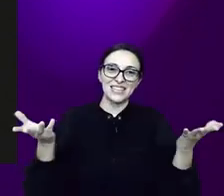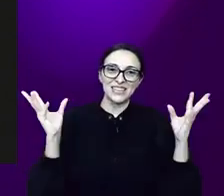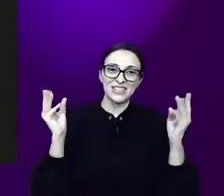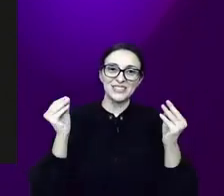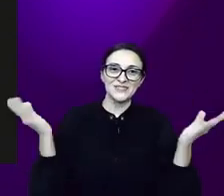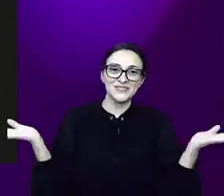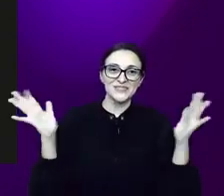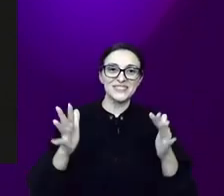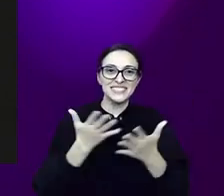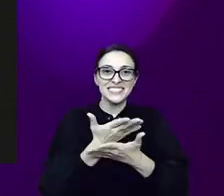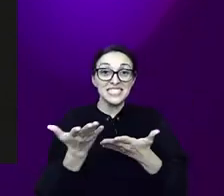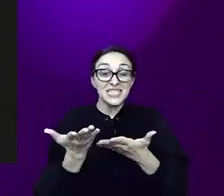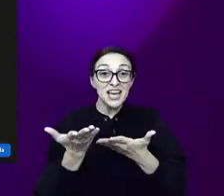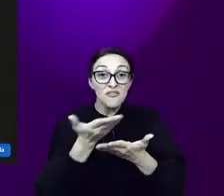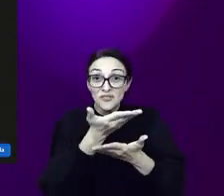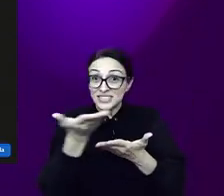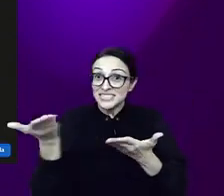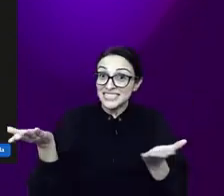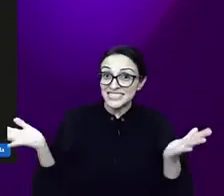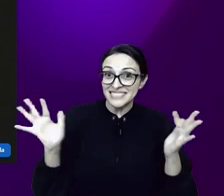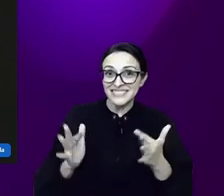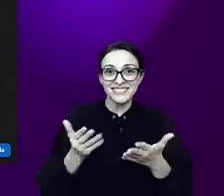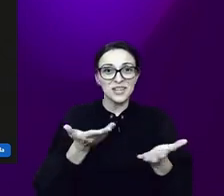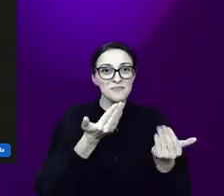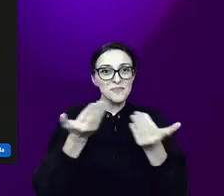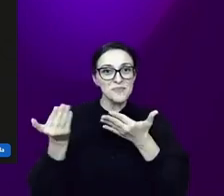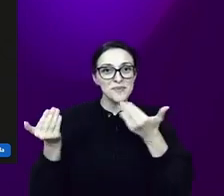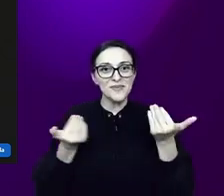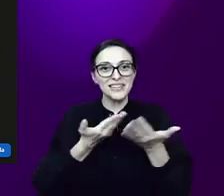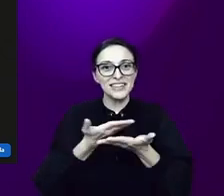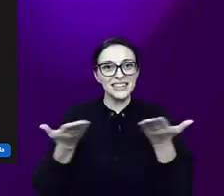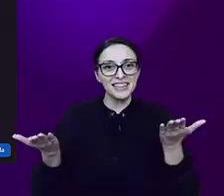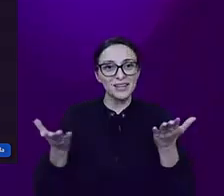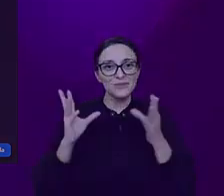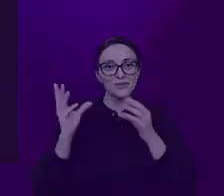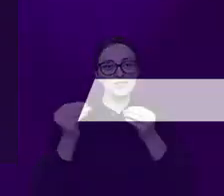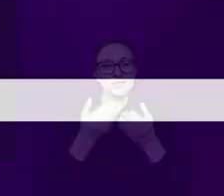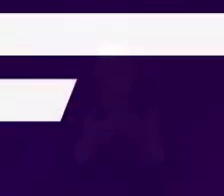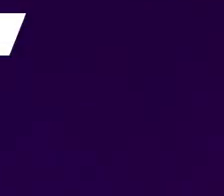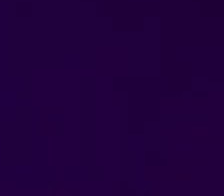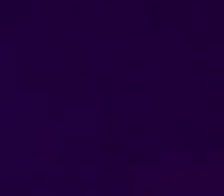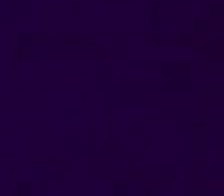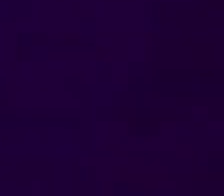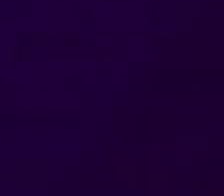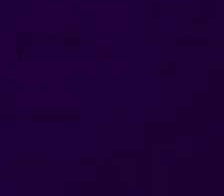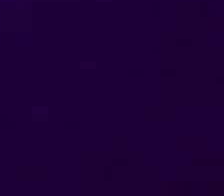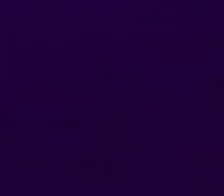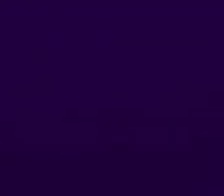vocês, na verdade, primeiro a vocês por estarem disponibilizando o tempo de vocês, todo mundo da equipe do Summit.